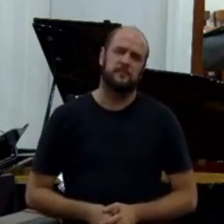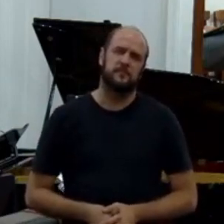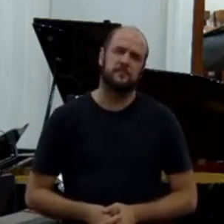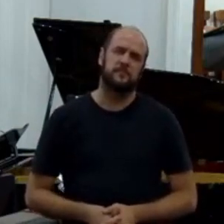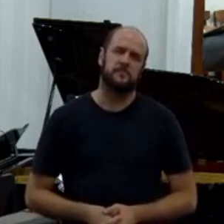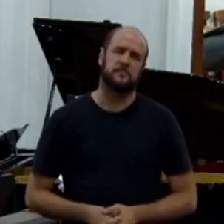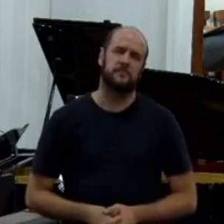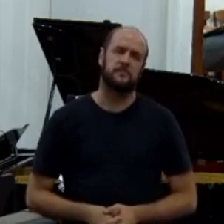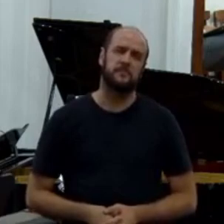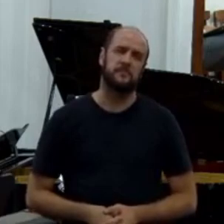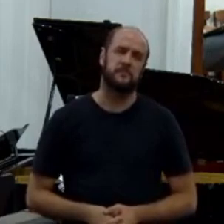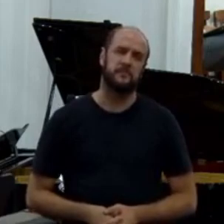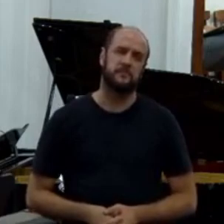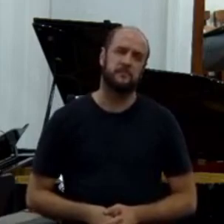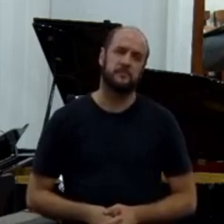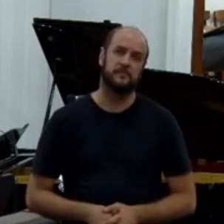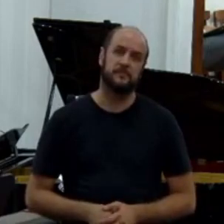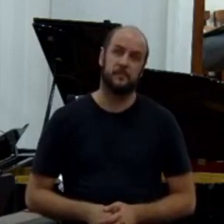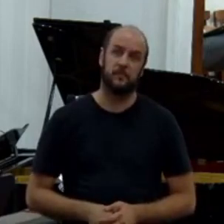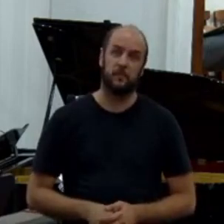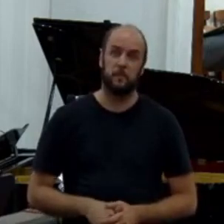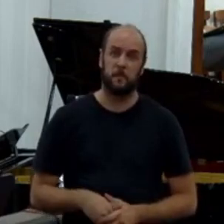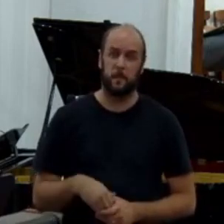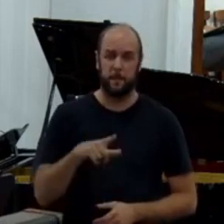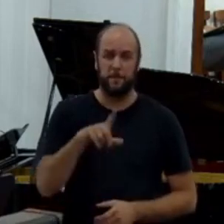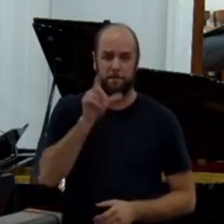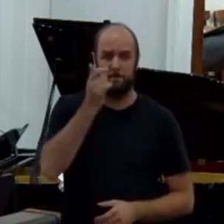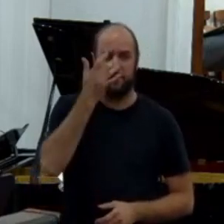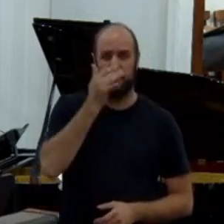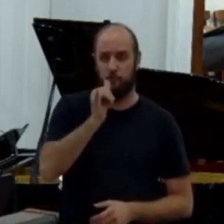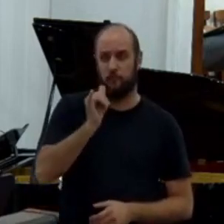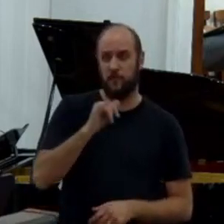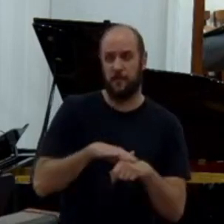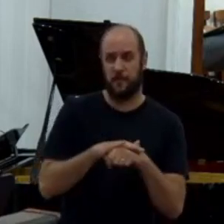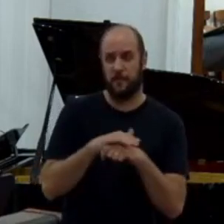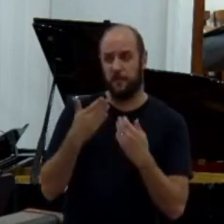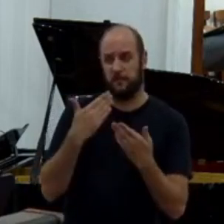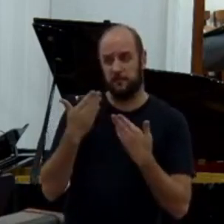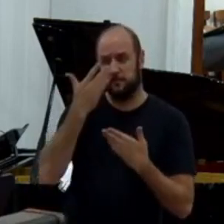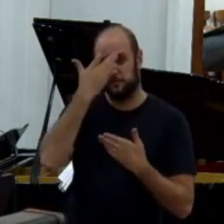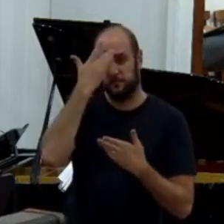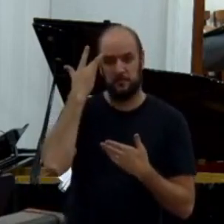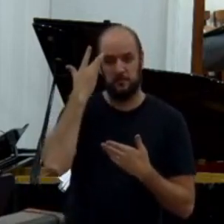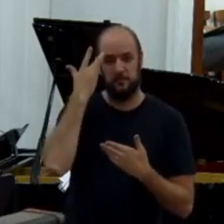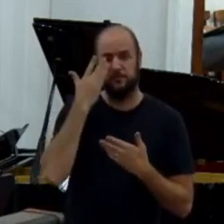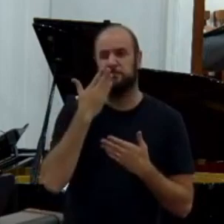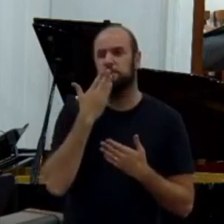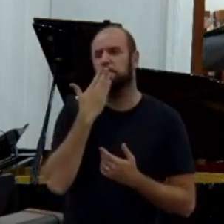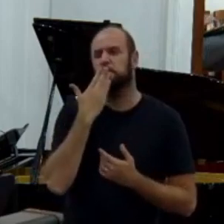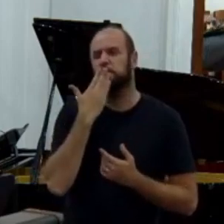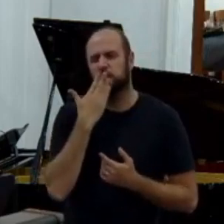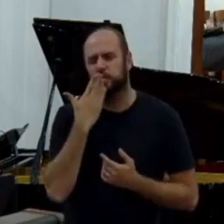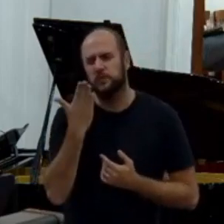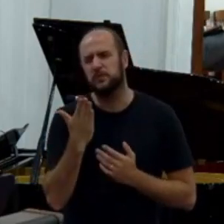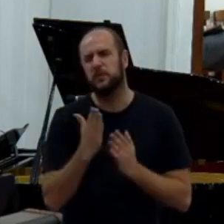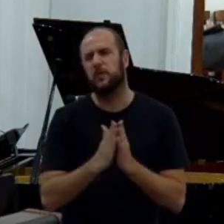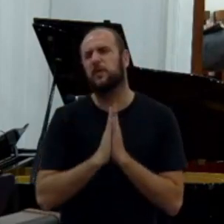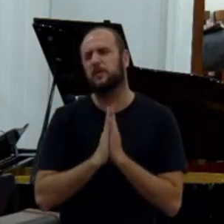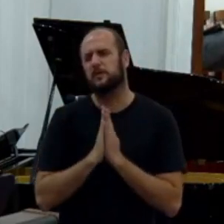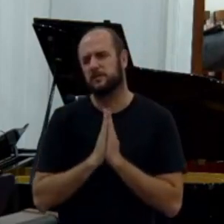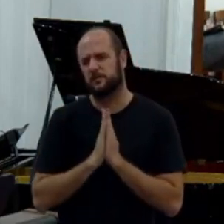Escolha ou decida chegar para um irmão amado, confiável, e pedir a ele: ore por